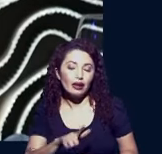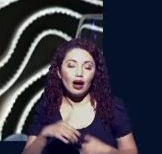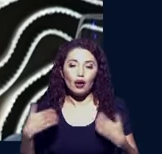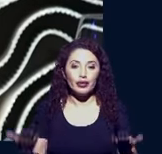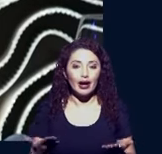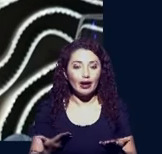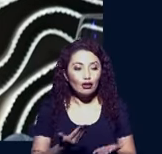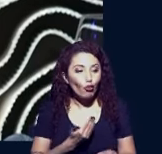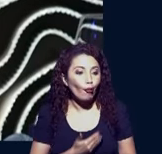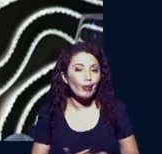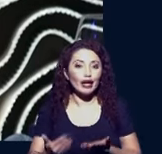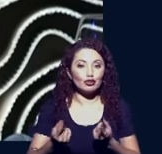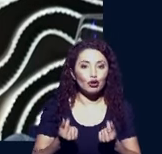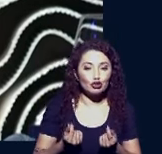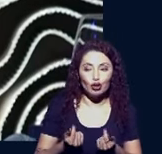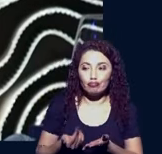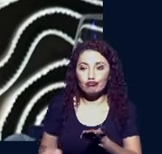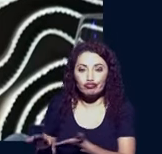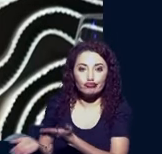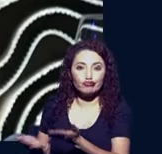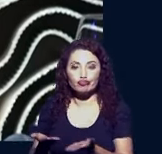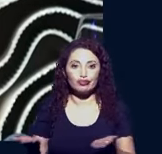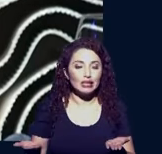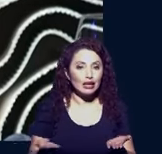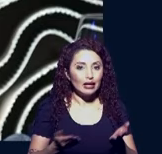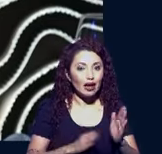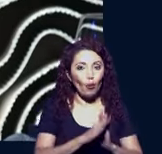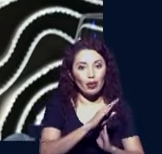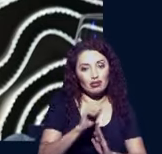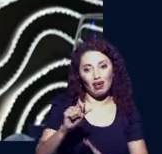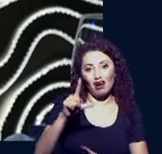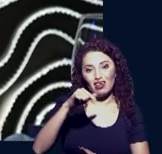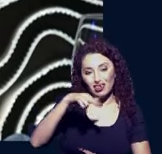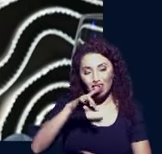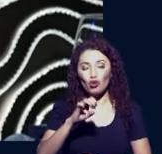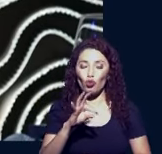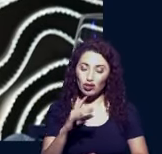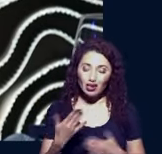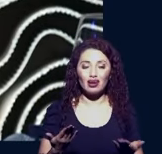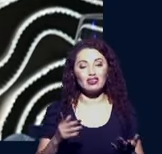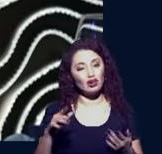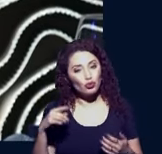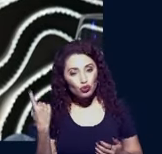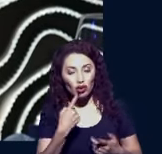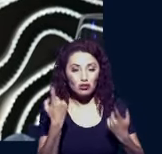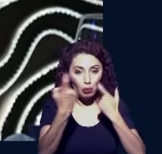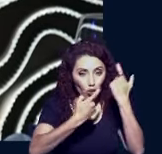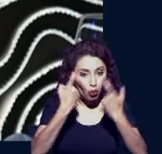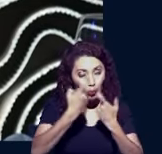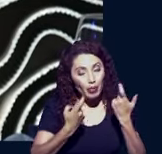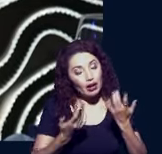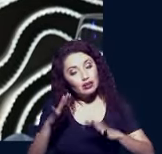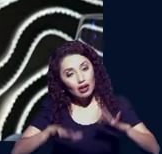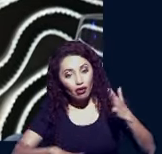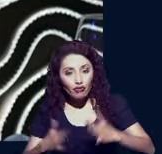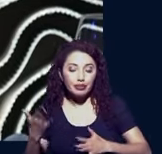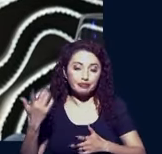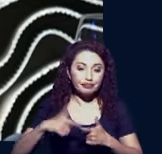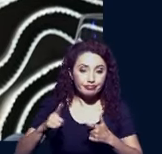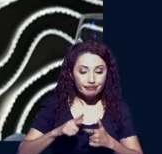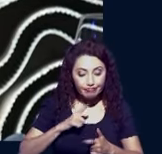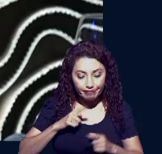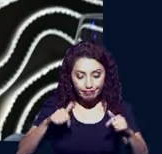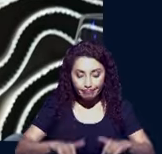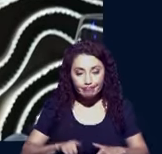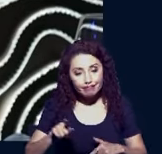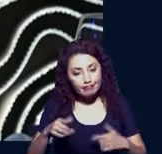de receita e aumento de alíquota Então isso é uma coisa que preocupa algumas distorções que a gente pode ter aqui ou ali se a gente tá falando de uma